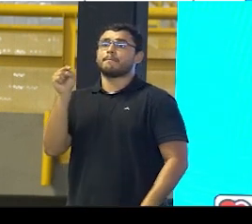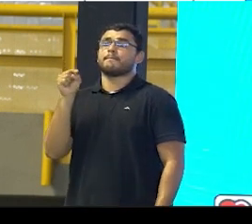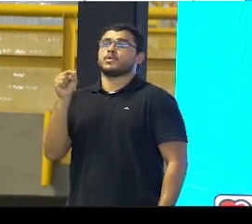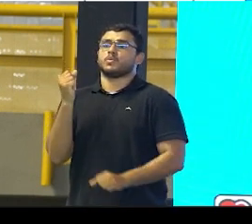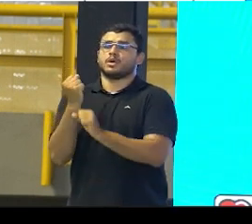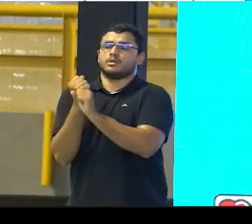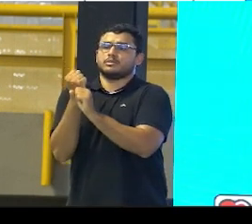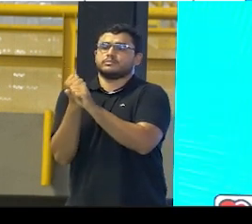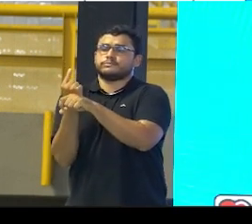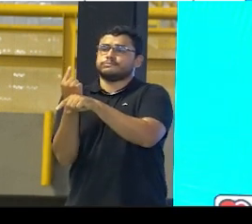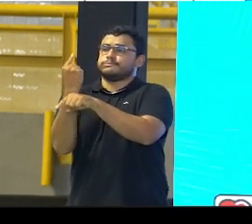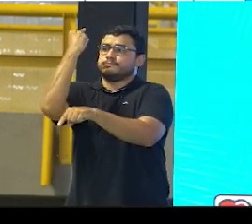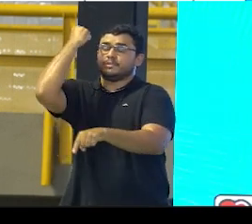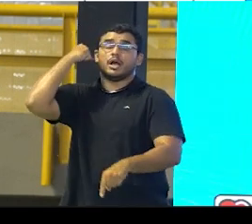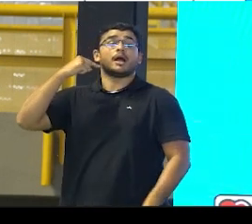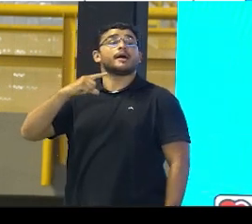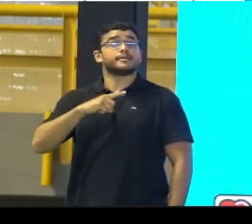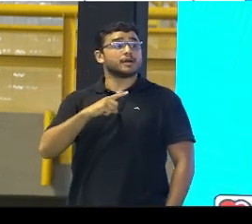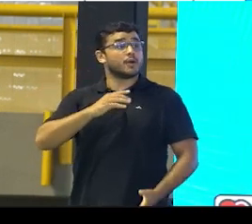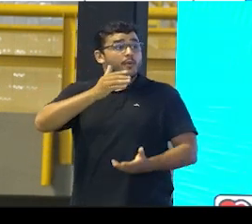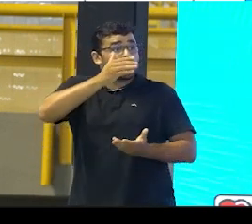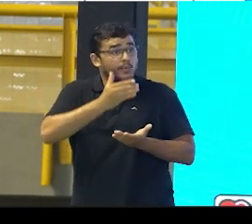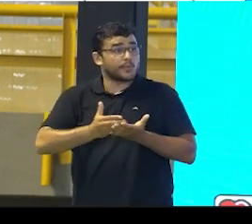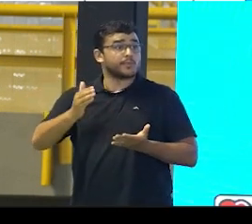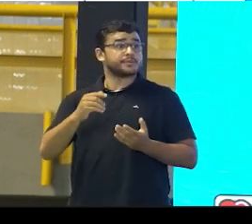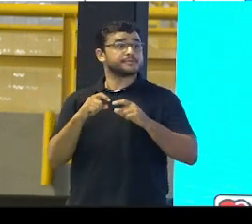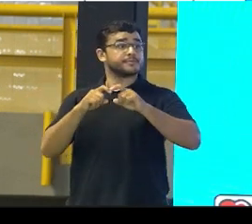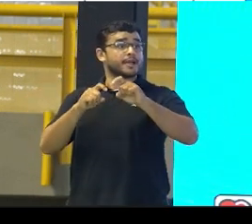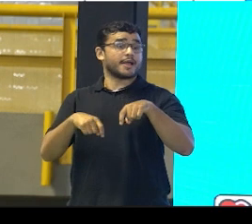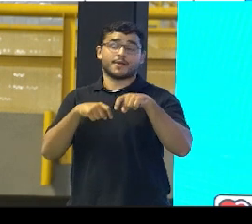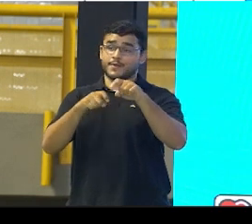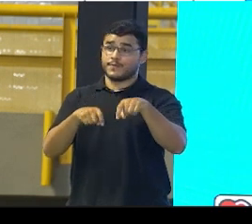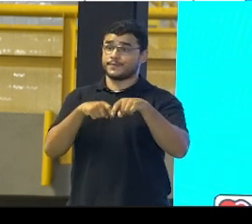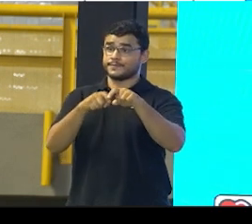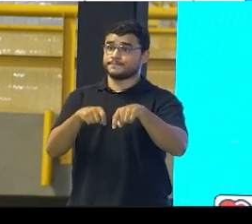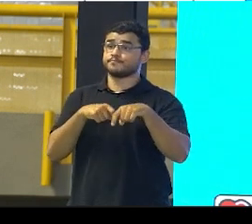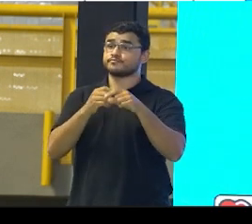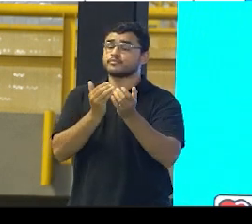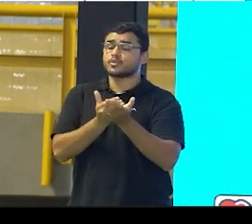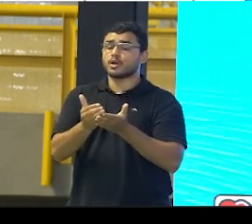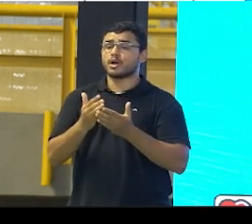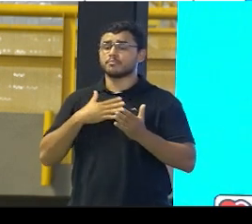homens começaram com a agricultura, ou seja, quando eles começaram os primeiros